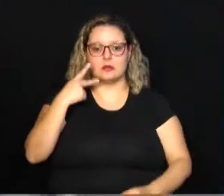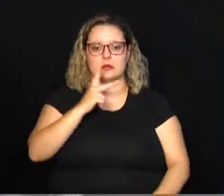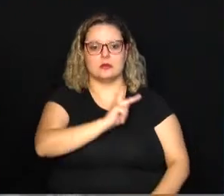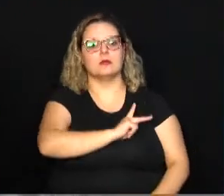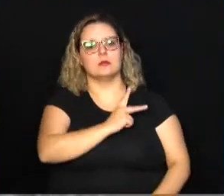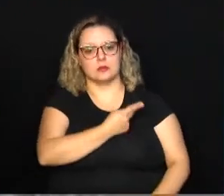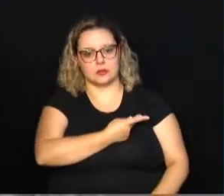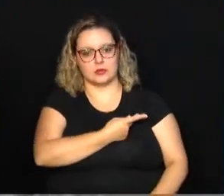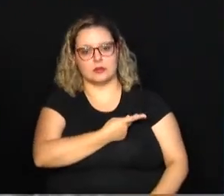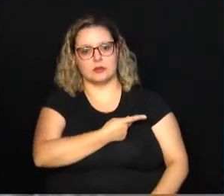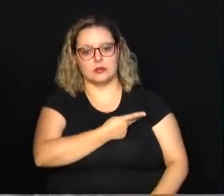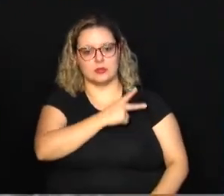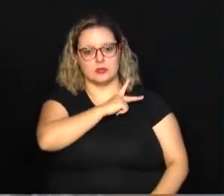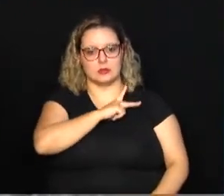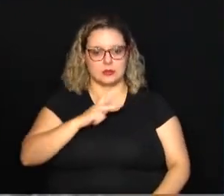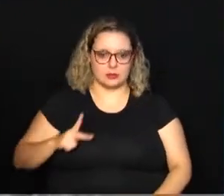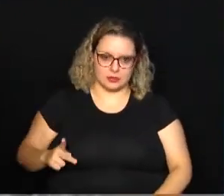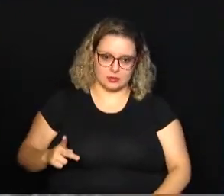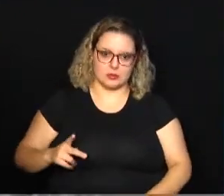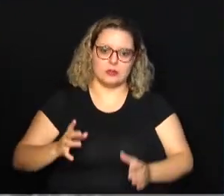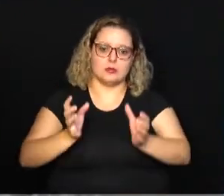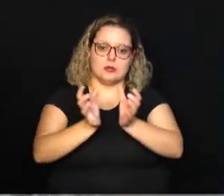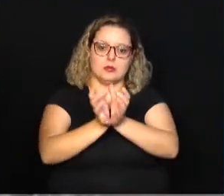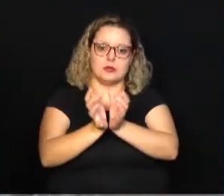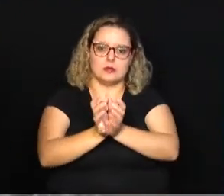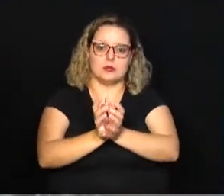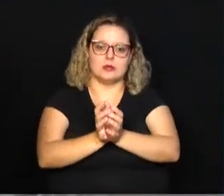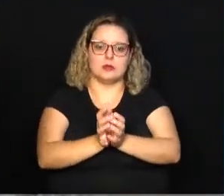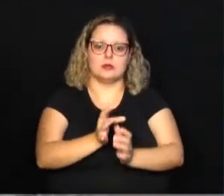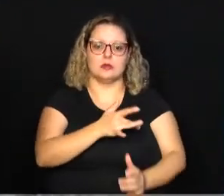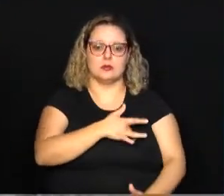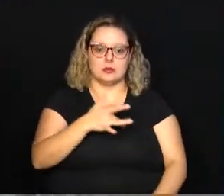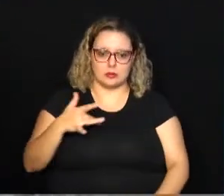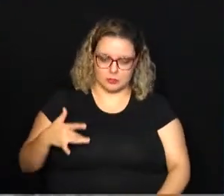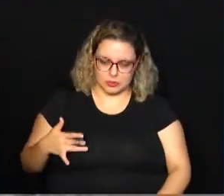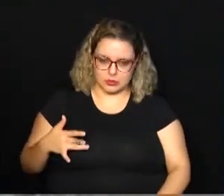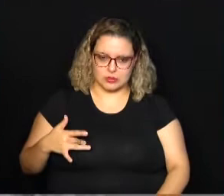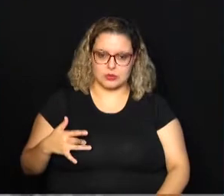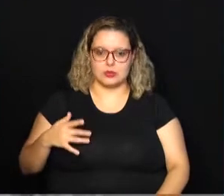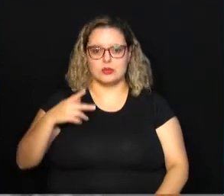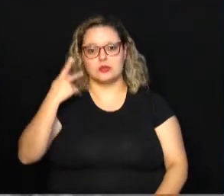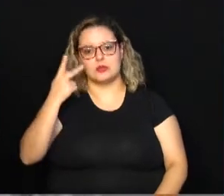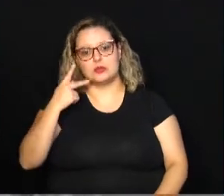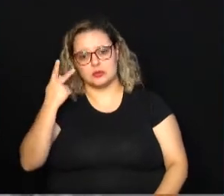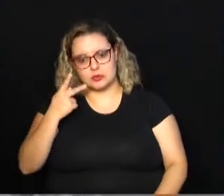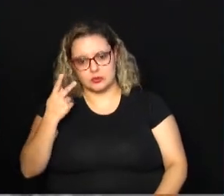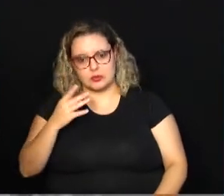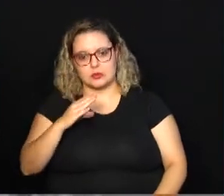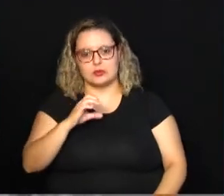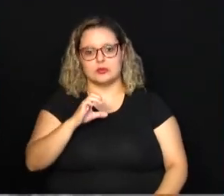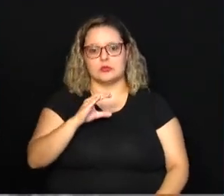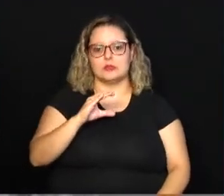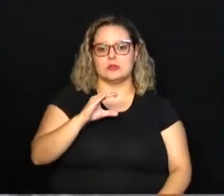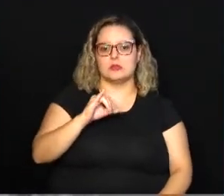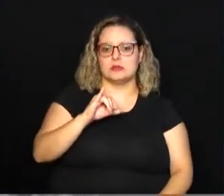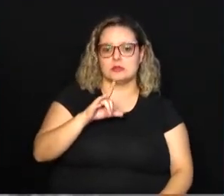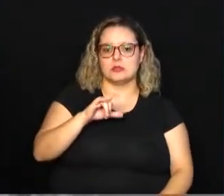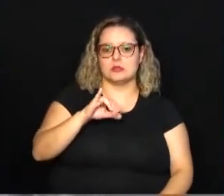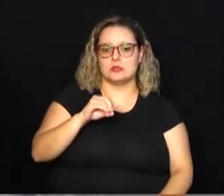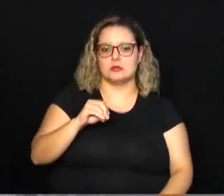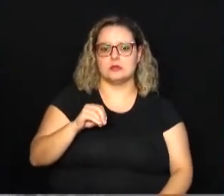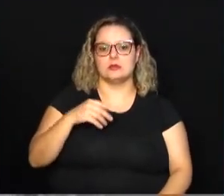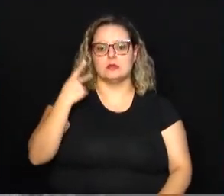que preside aqui a reunião da Comissão de Saúde, os vereadores Cecílio Santos, vereador